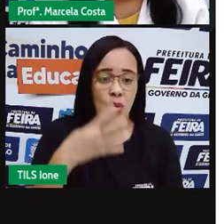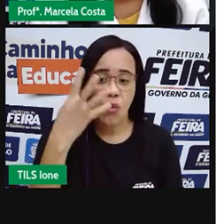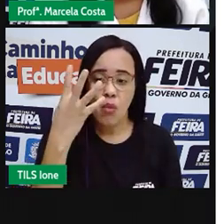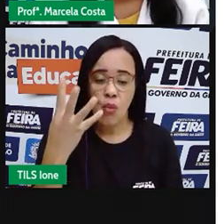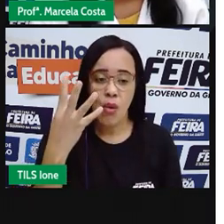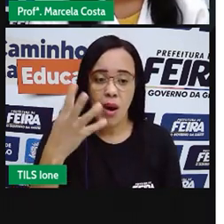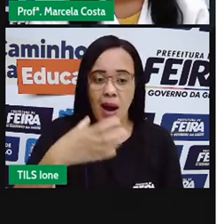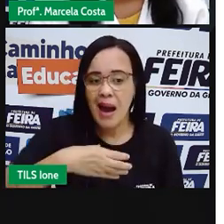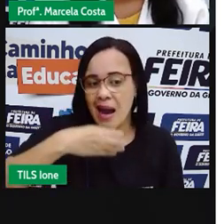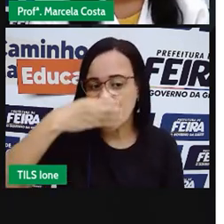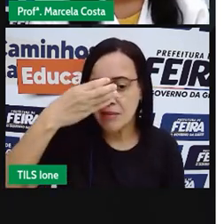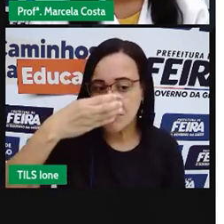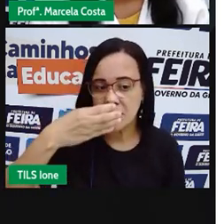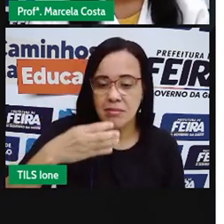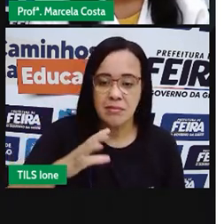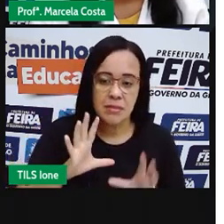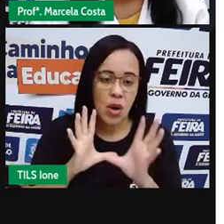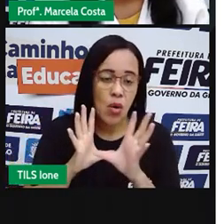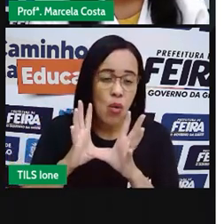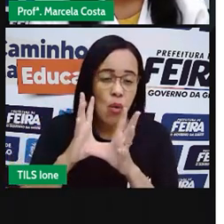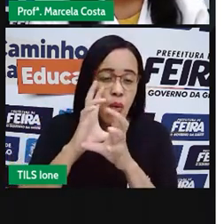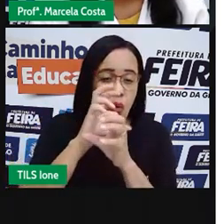4 maçãs. Olha.